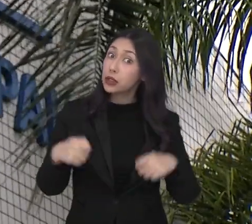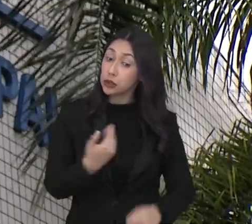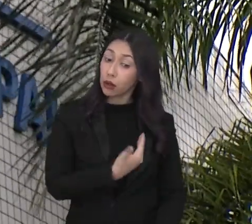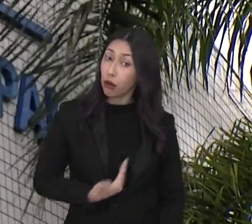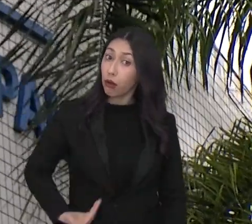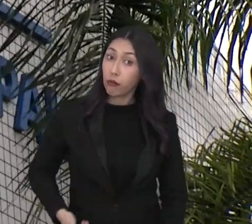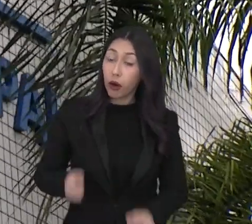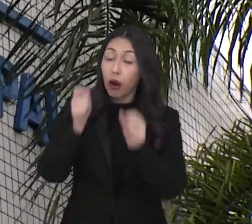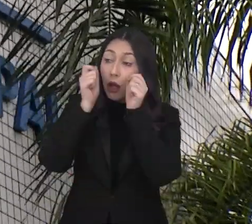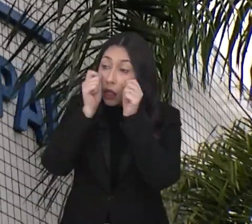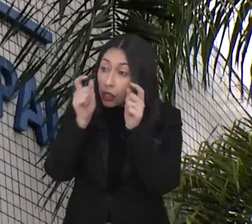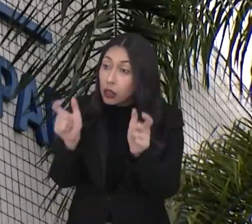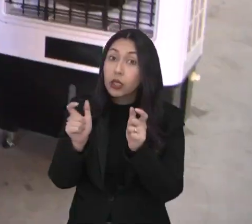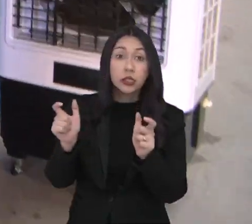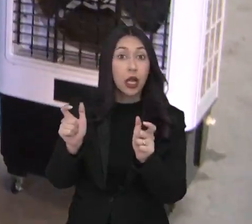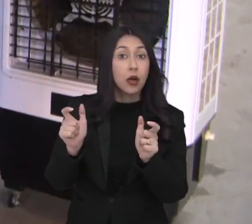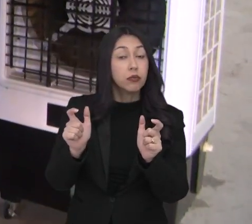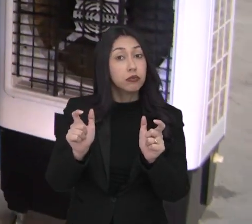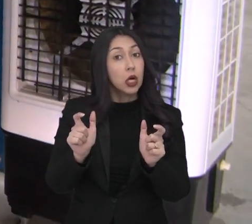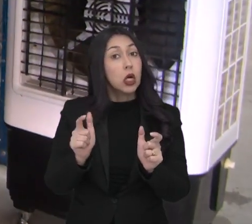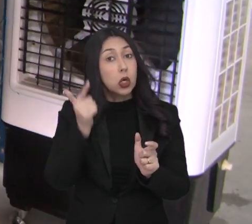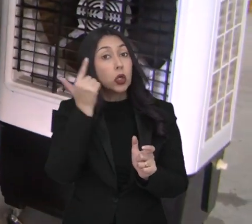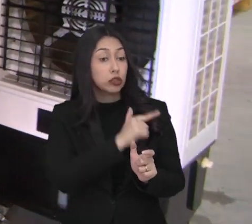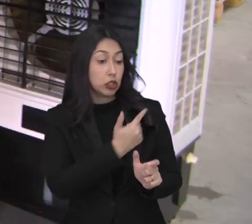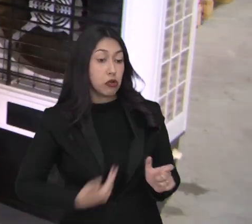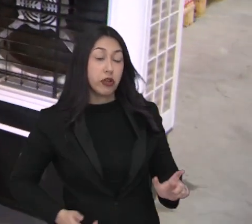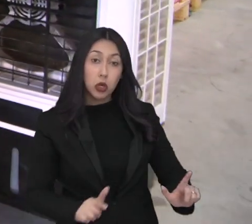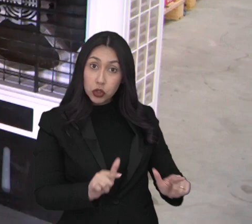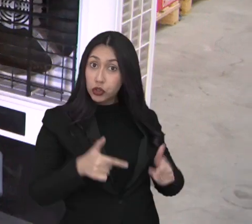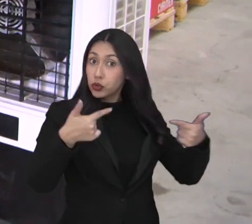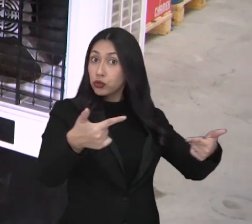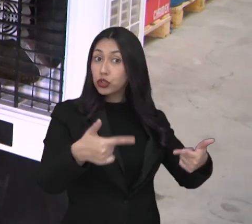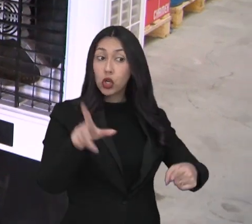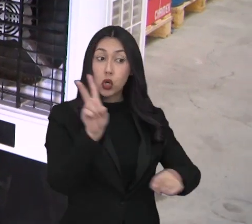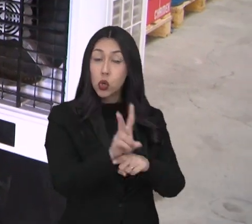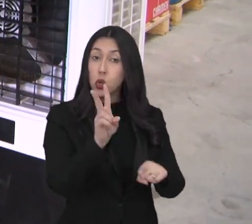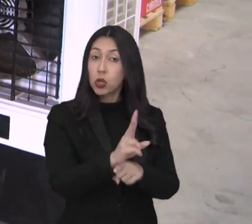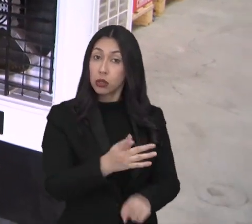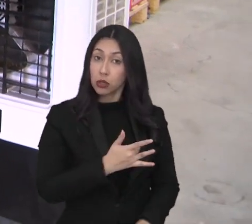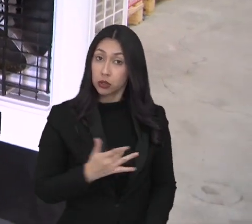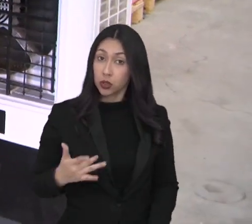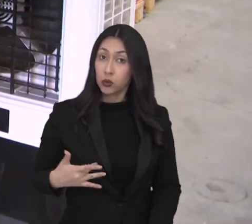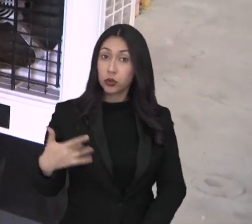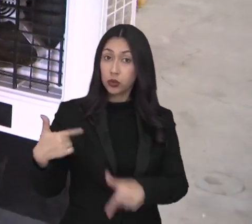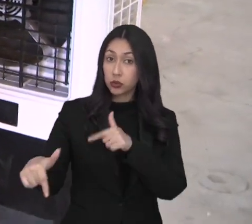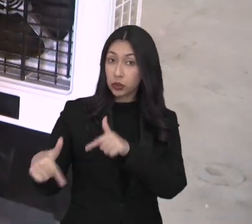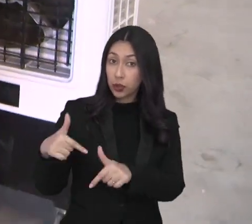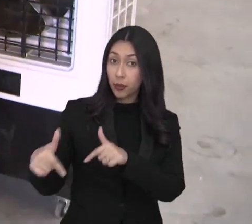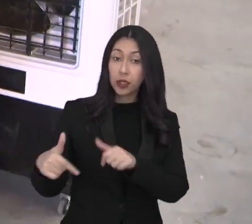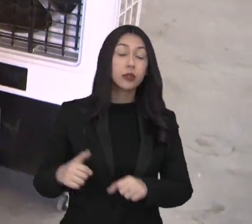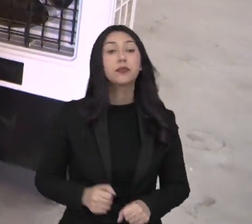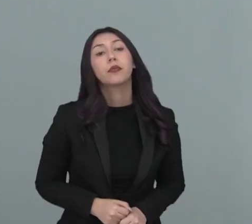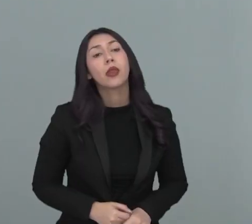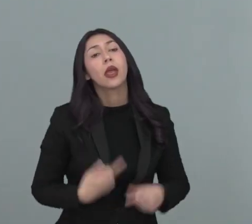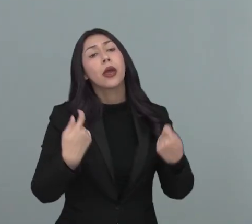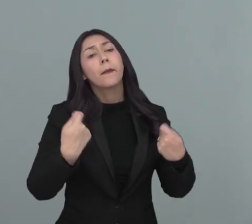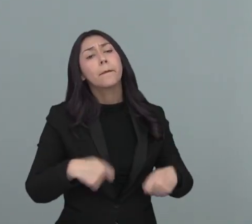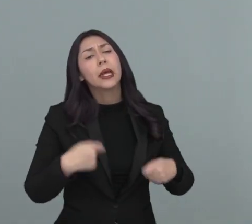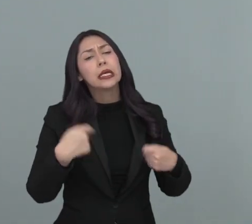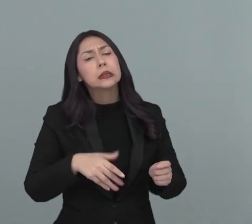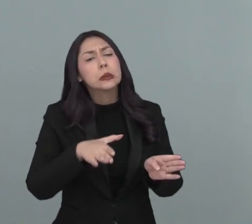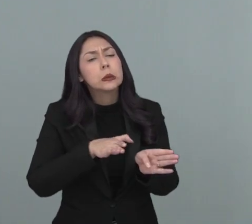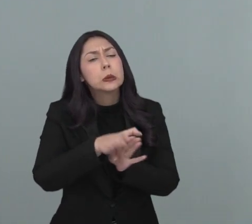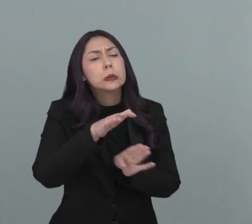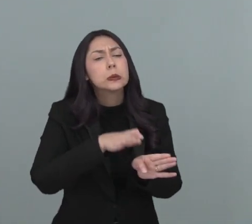olhar atento do poder público para a construção de políticas que ajudem a proteger a saúde dos trabalhadores. Tem